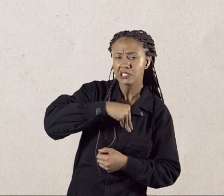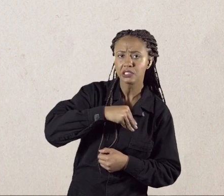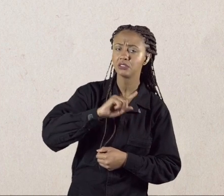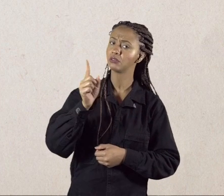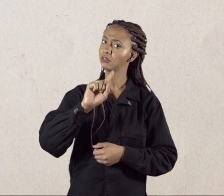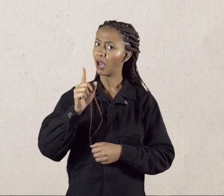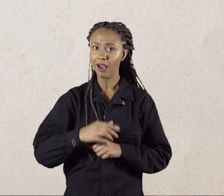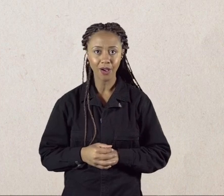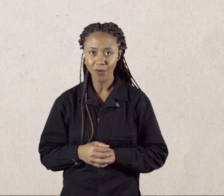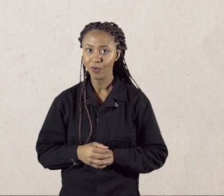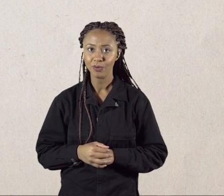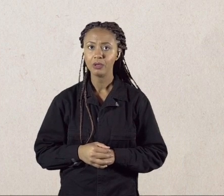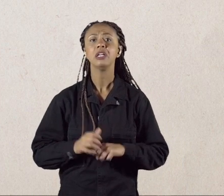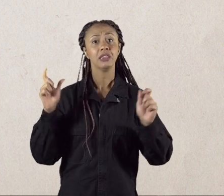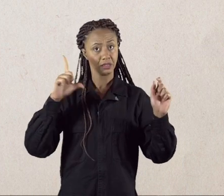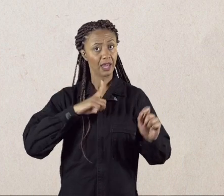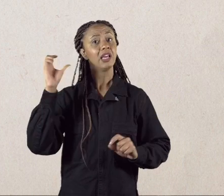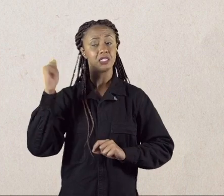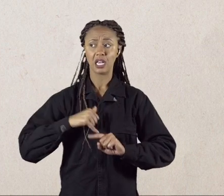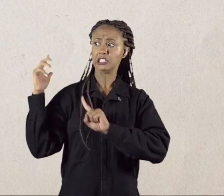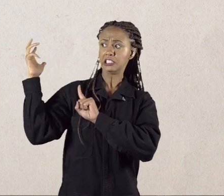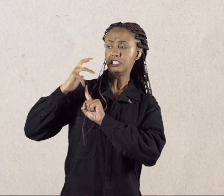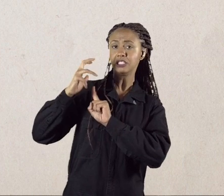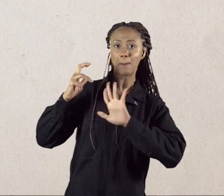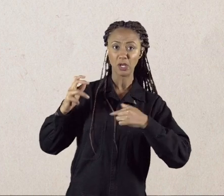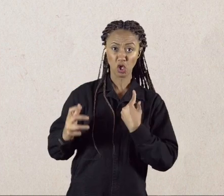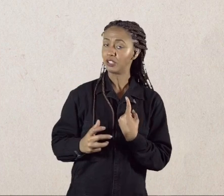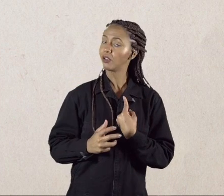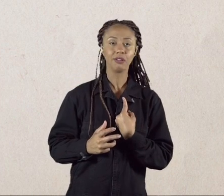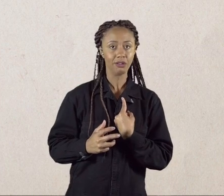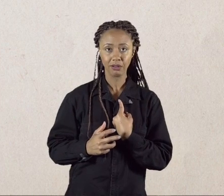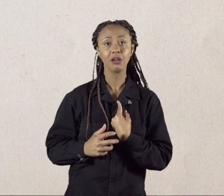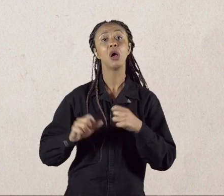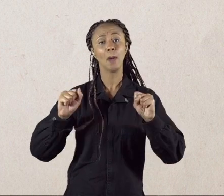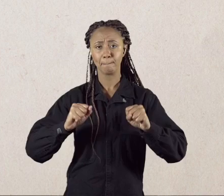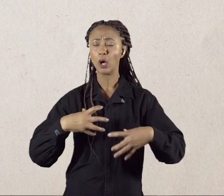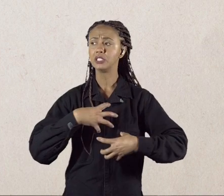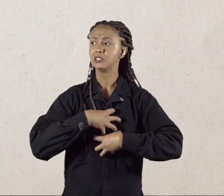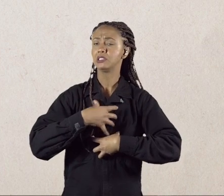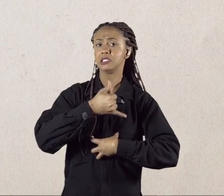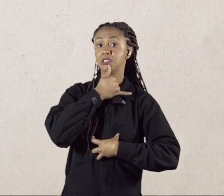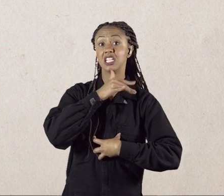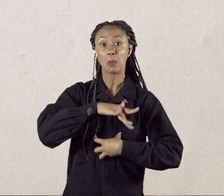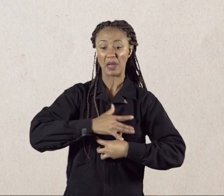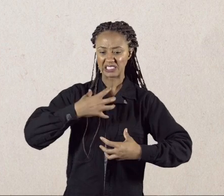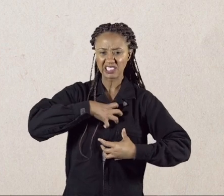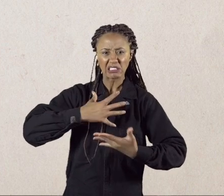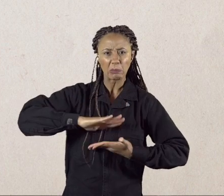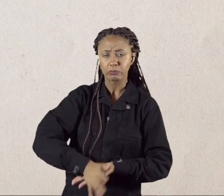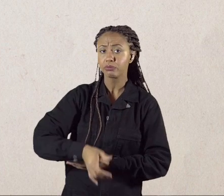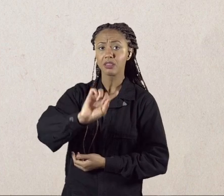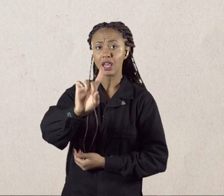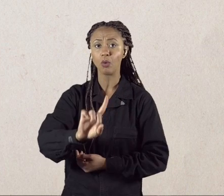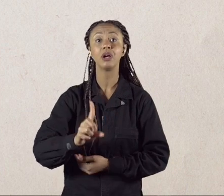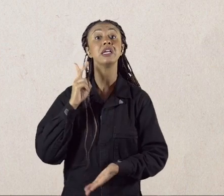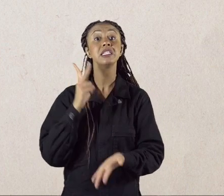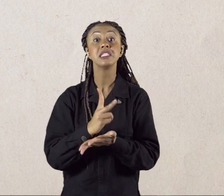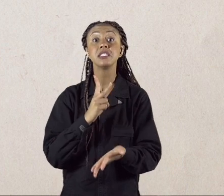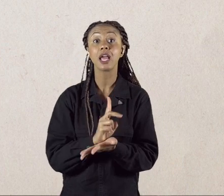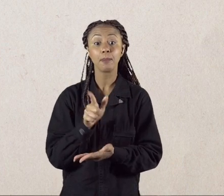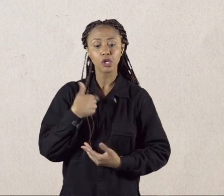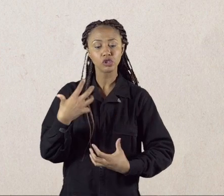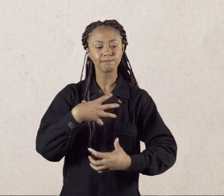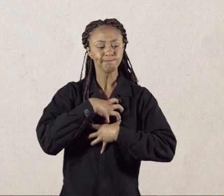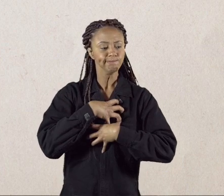porém não desamparados abatidos porém não destruídos levando sempre no corpo o morrer de